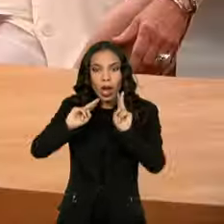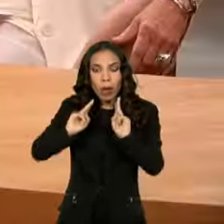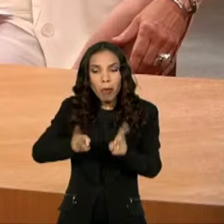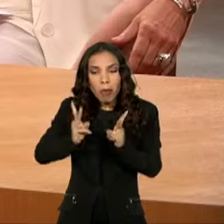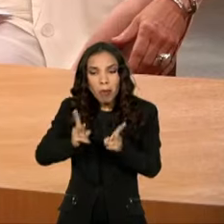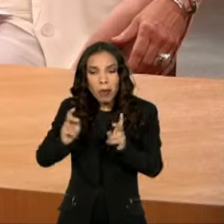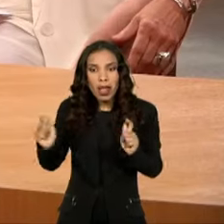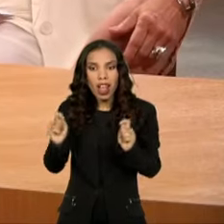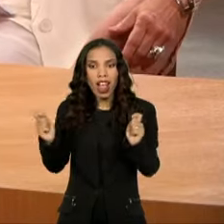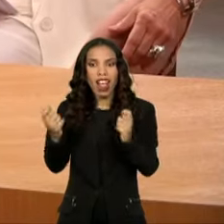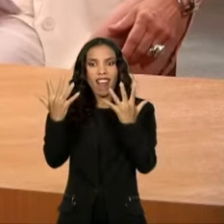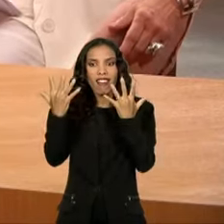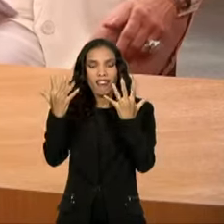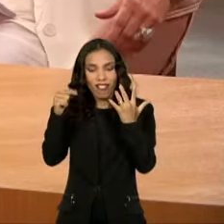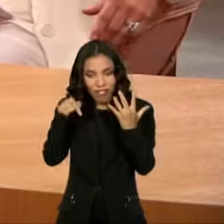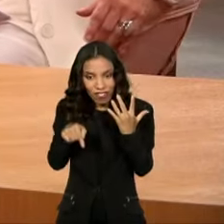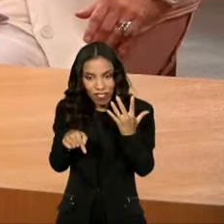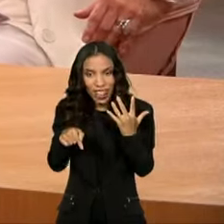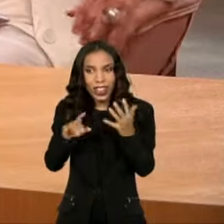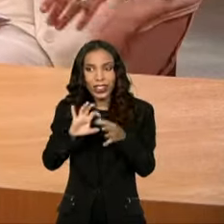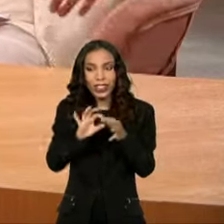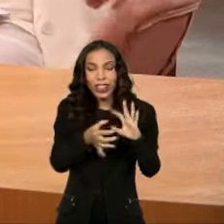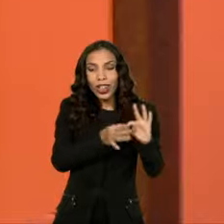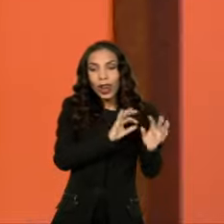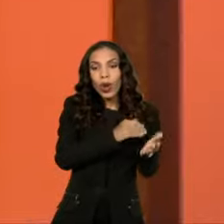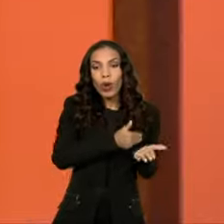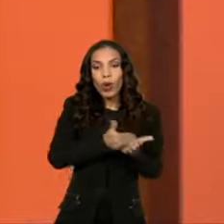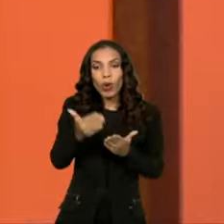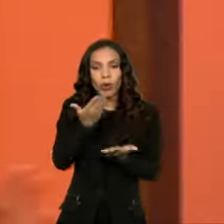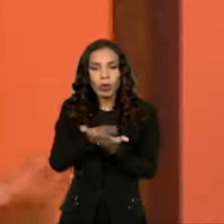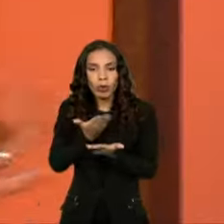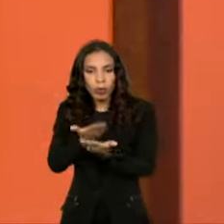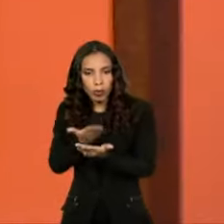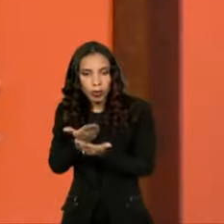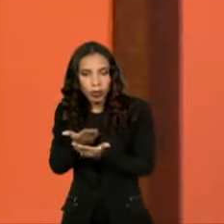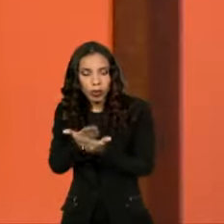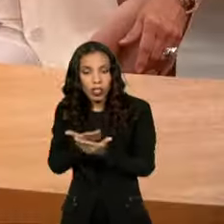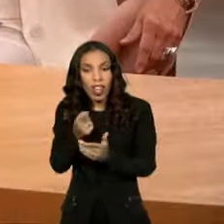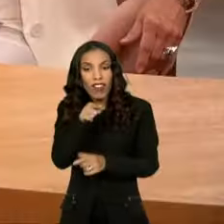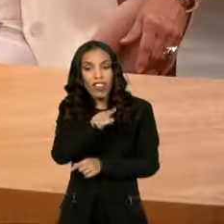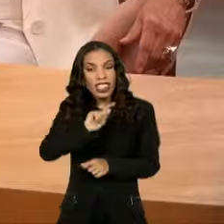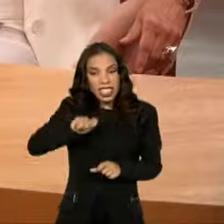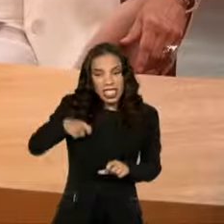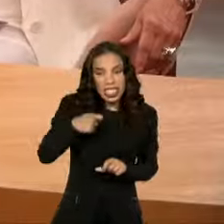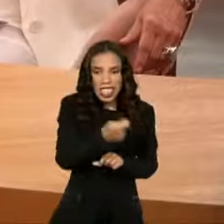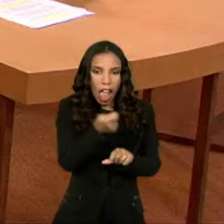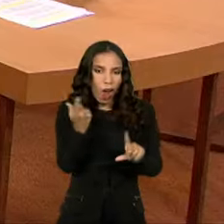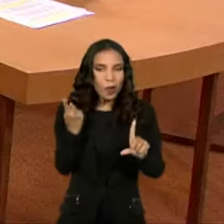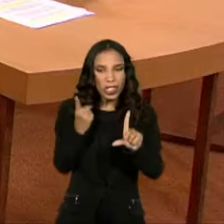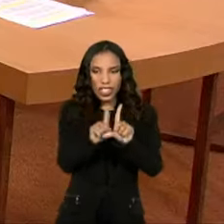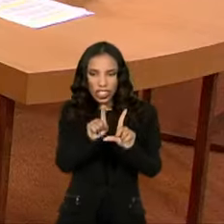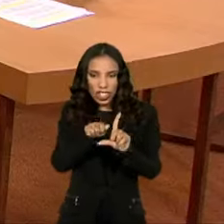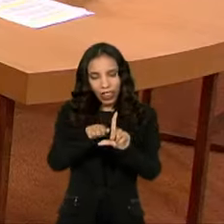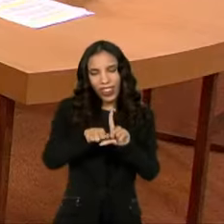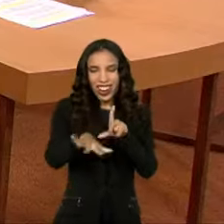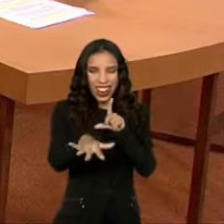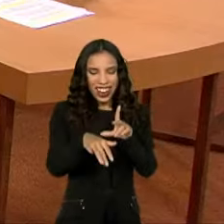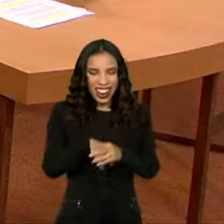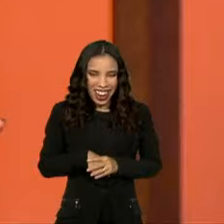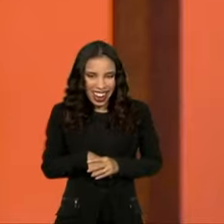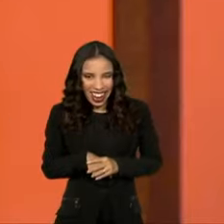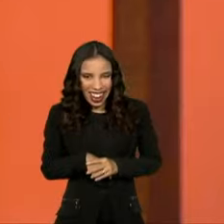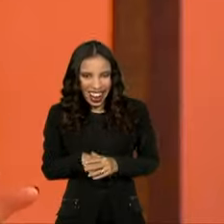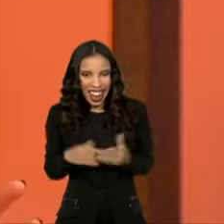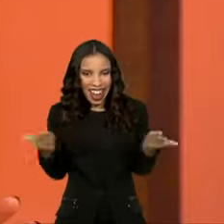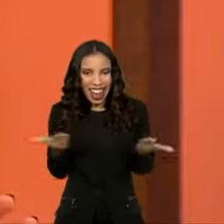esportivo. Então, isso é que está me movendo. Vou começar a estudar quem são as pais. Você agora é uma digital influencer. Ai, criadora de